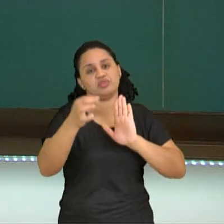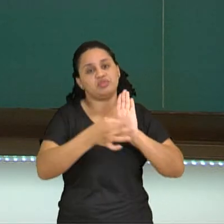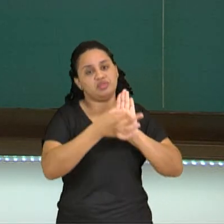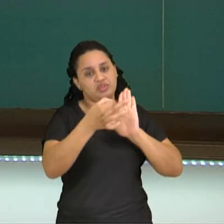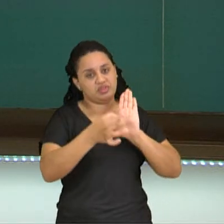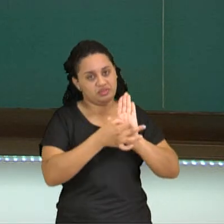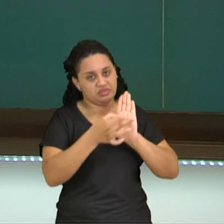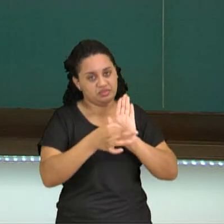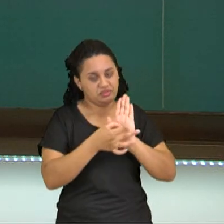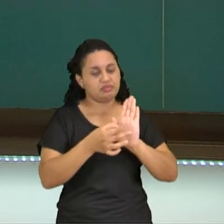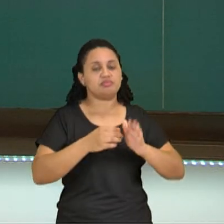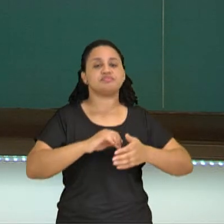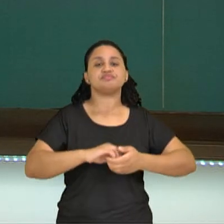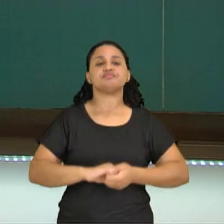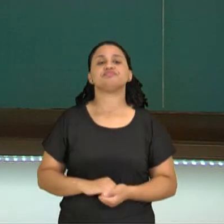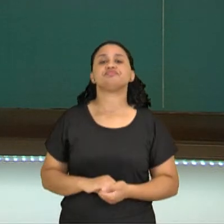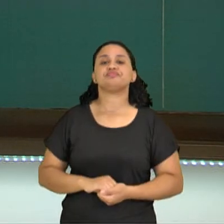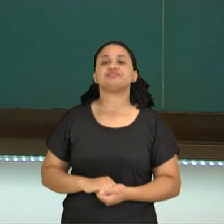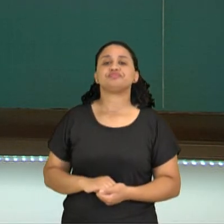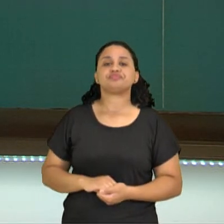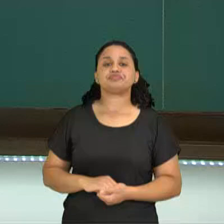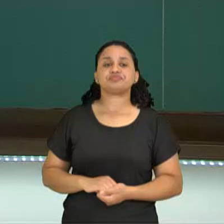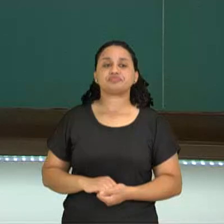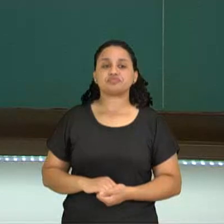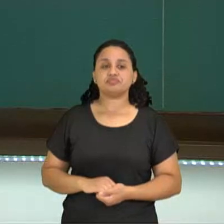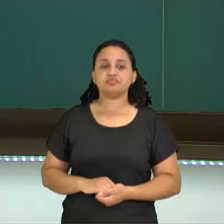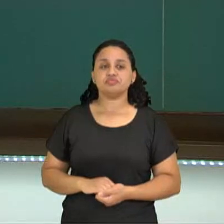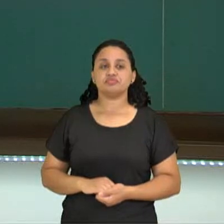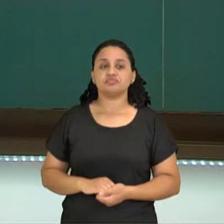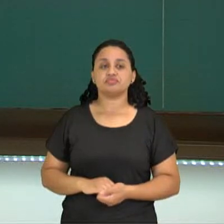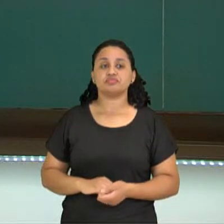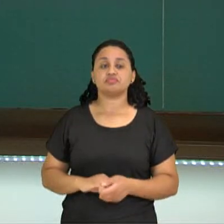ideia inicial. Ok? Prosseguindo.